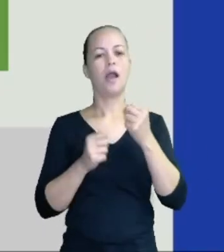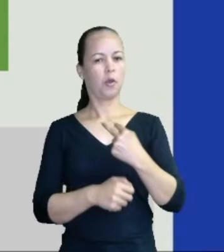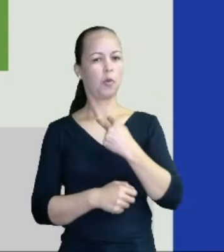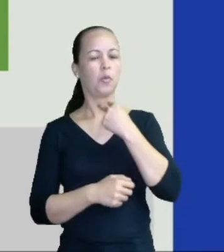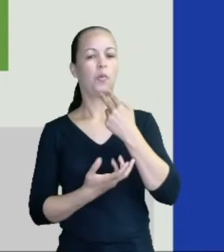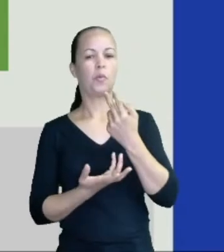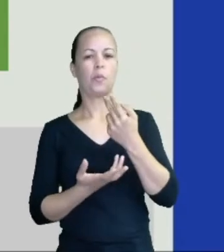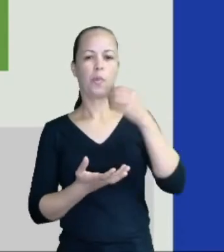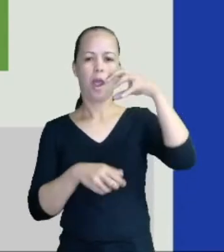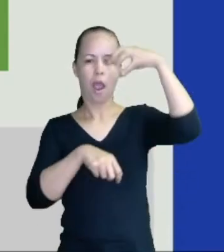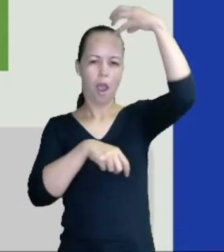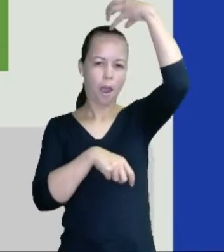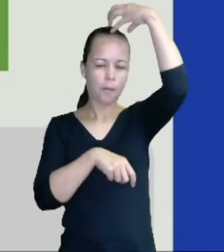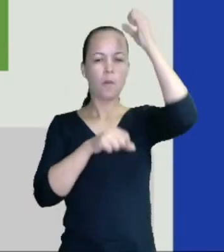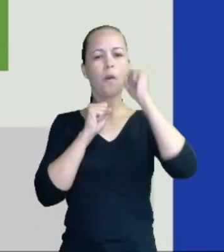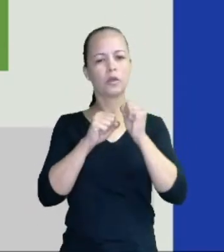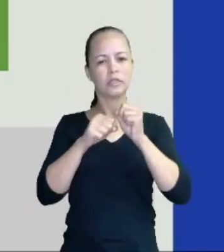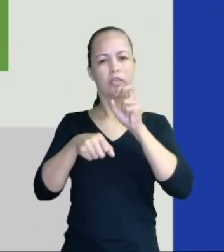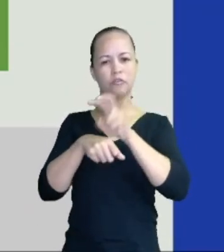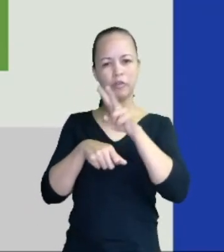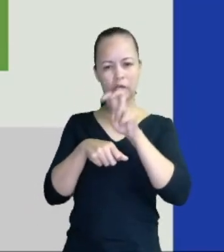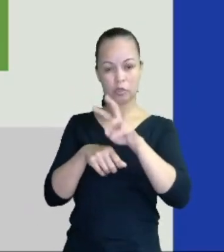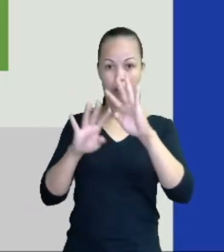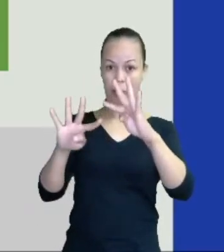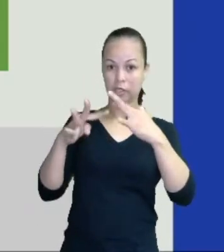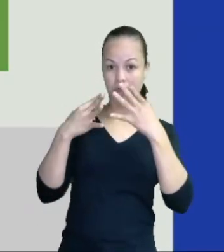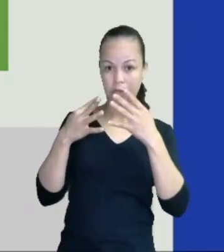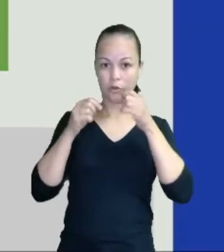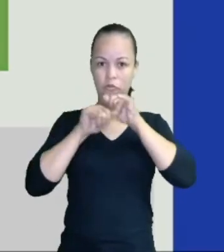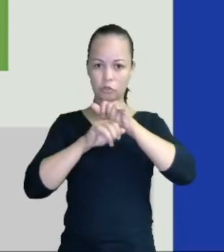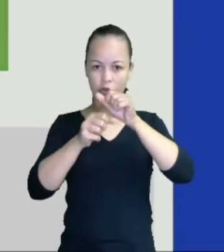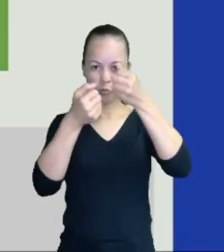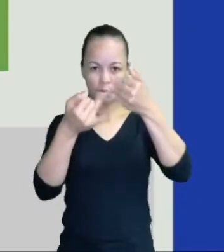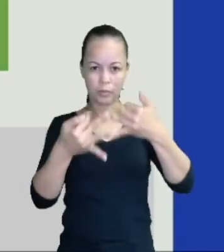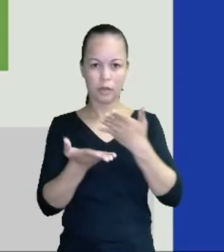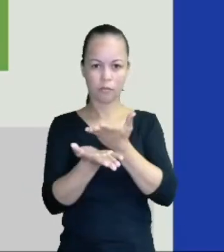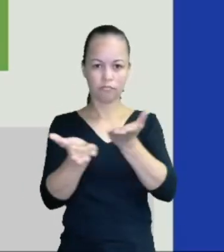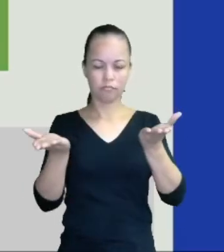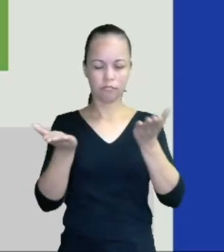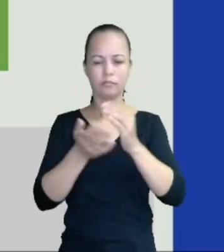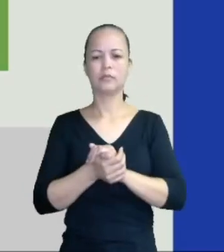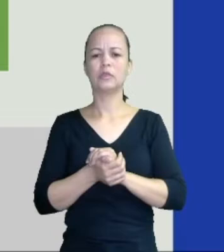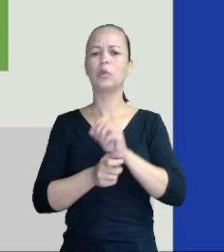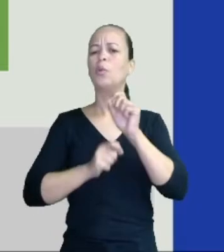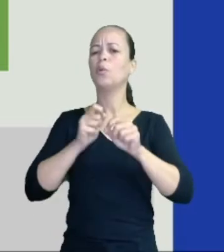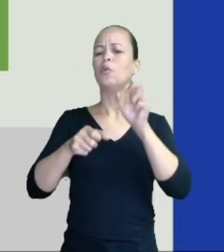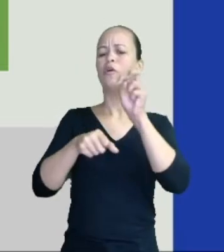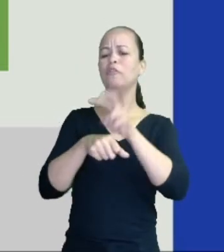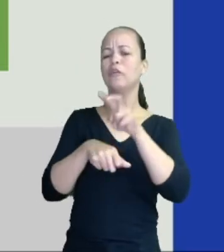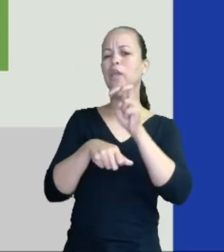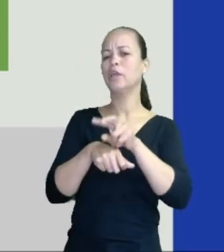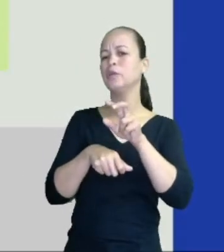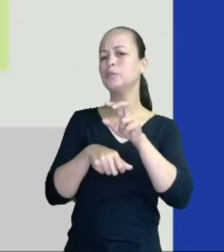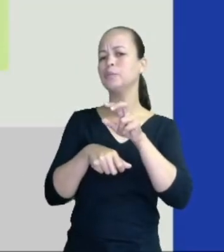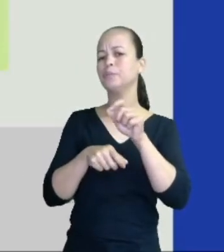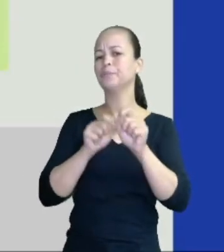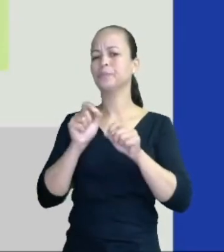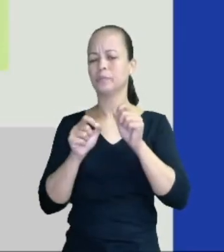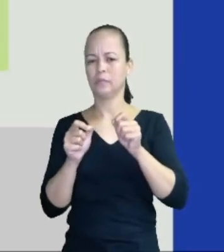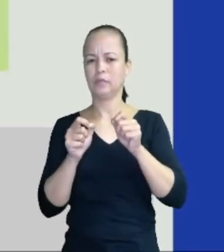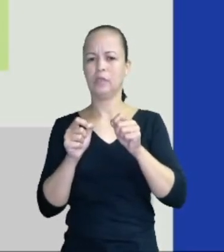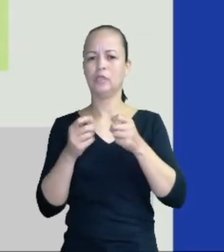Você sabe o que são os vírus? Preste atenção que nós vamos contar para você. O que são os vírus? Os vírus